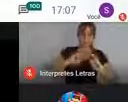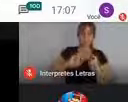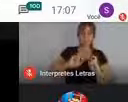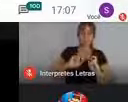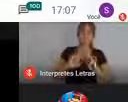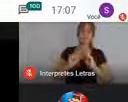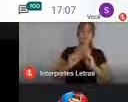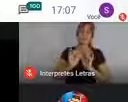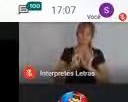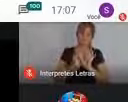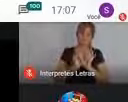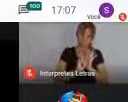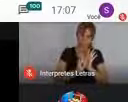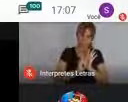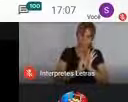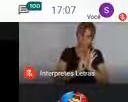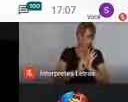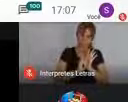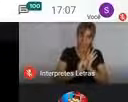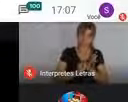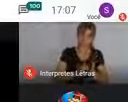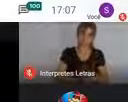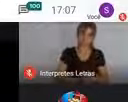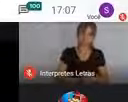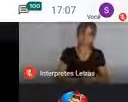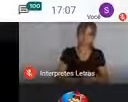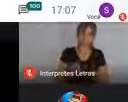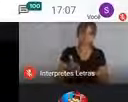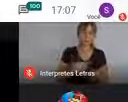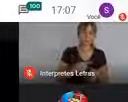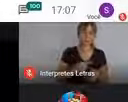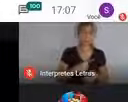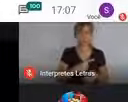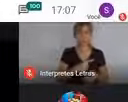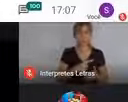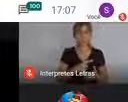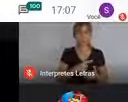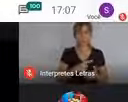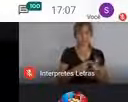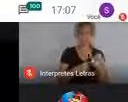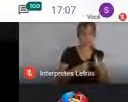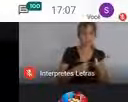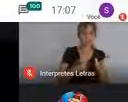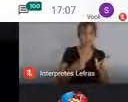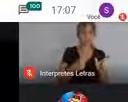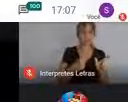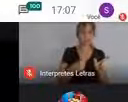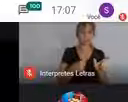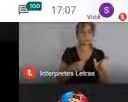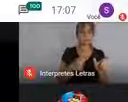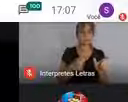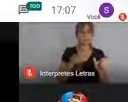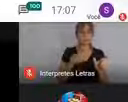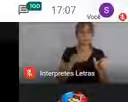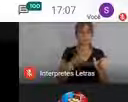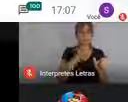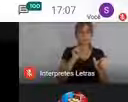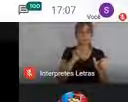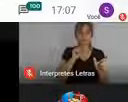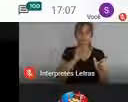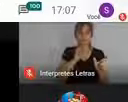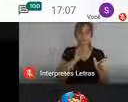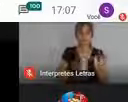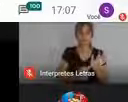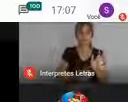identidade. Então, eu separei aqui uma dessas lexias, só para dar um